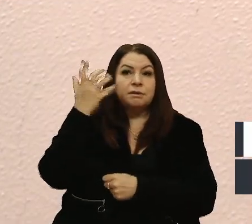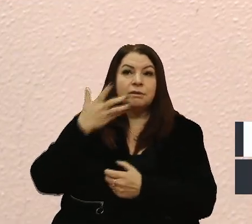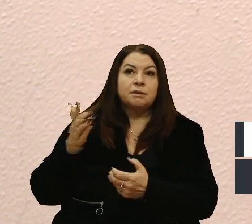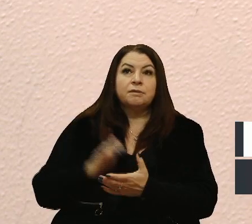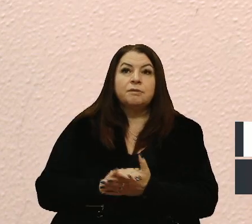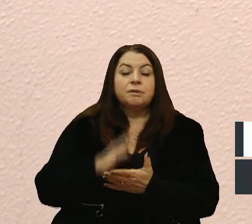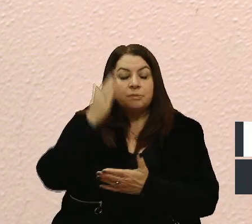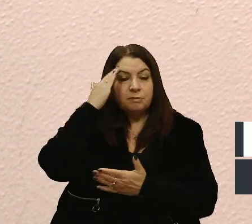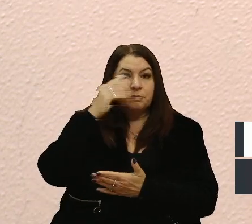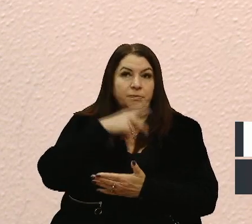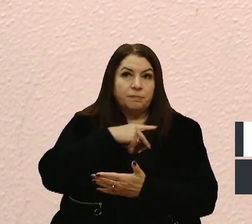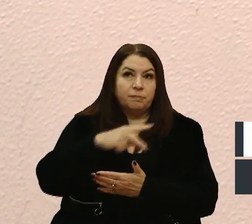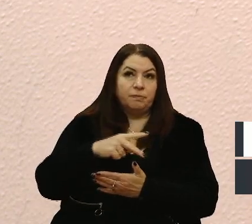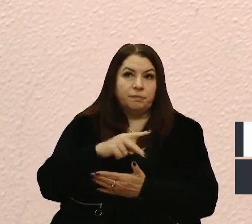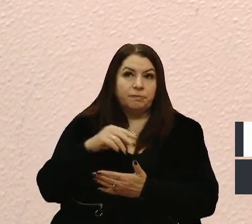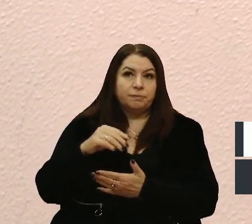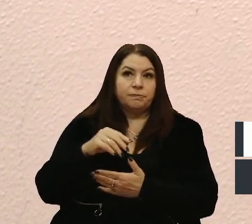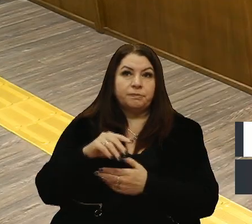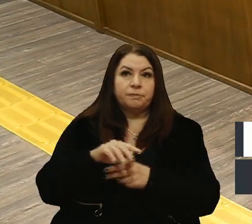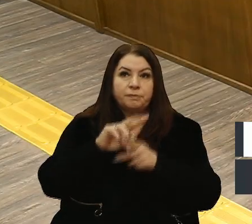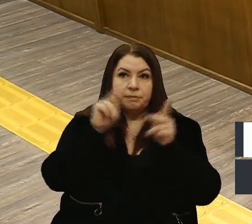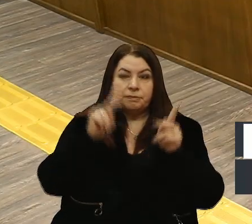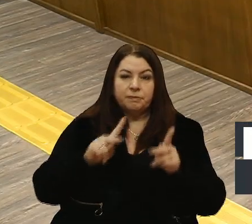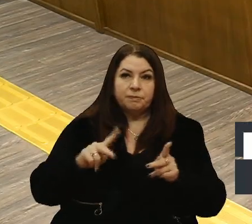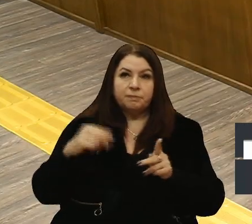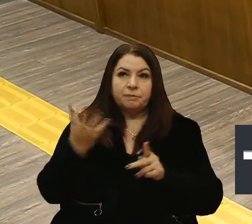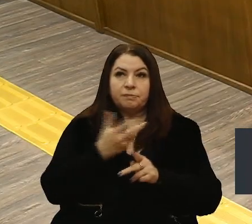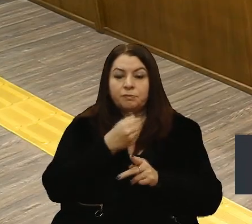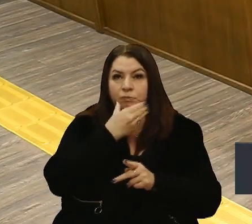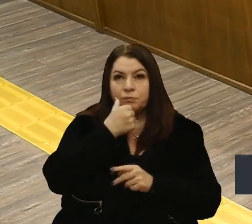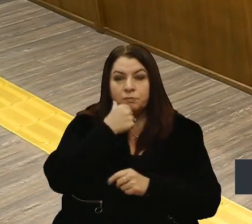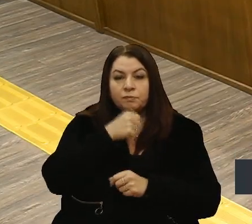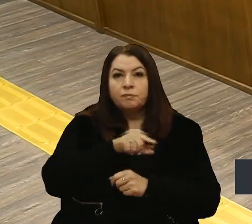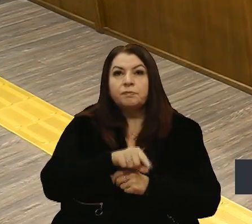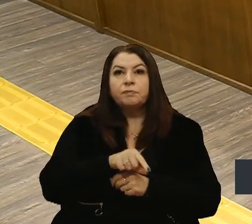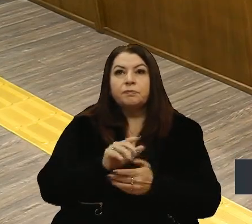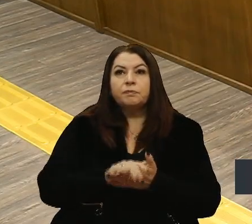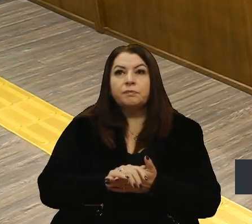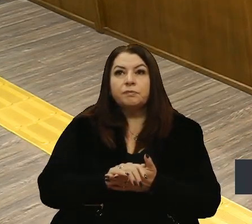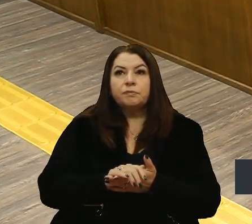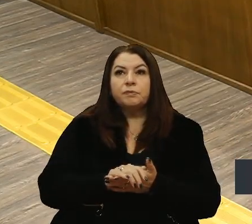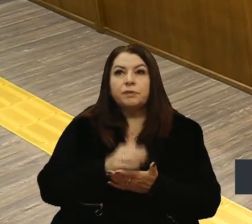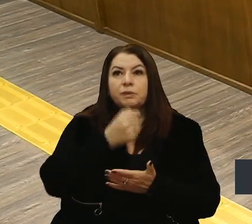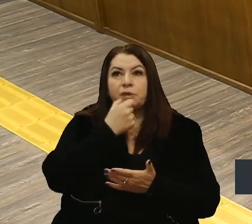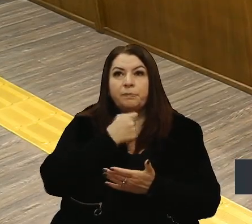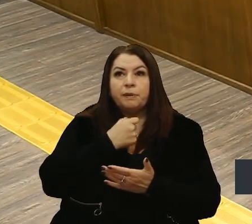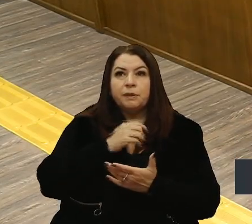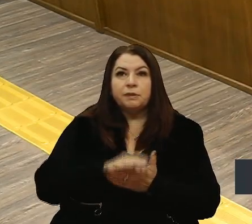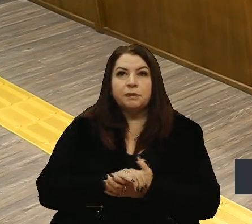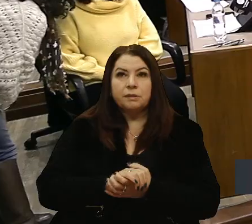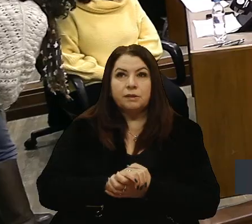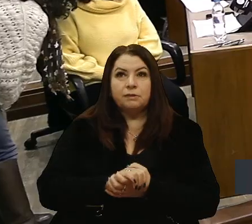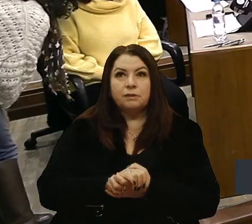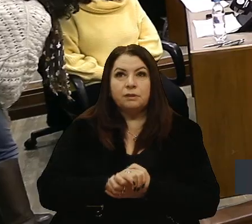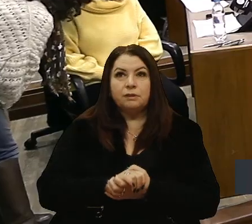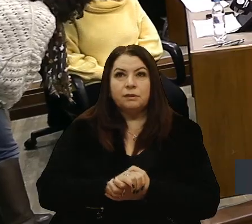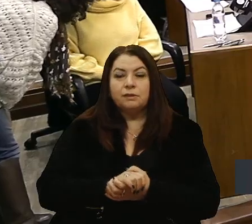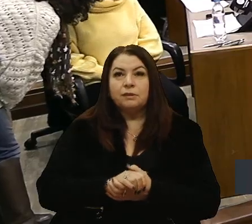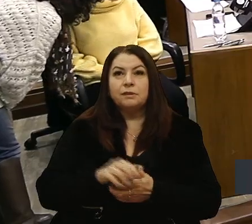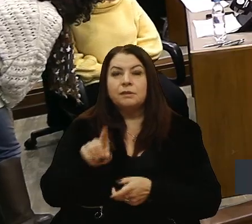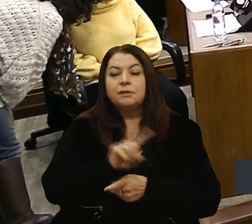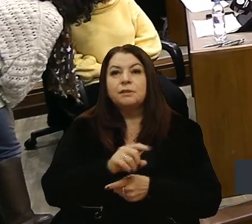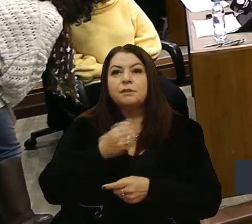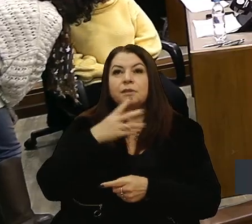obrigado, presidente. A paz para todos e para todas. Próximo inscrito, vereador Tenente Cristiano Becker. Bom dia,